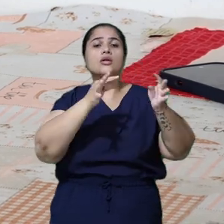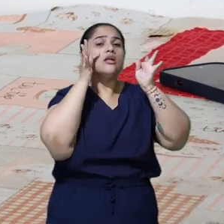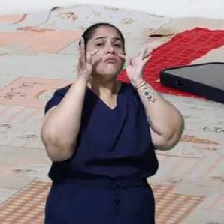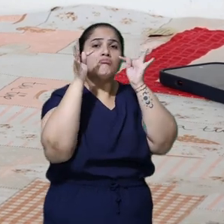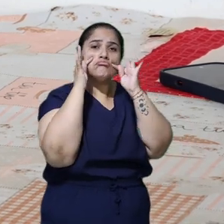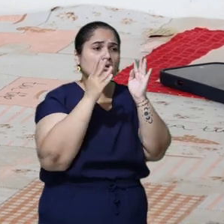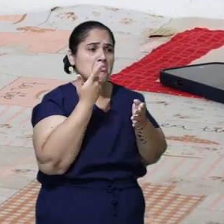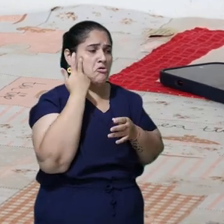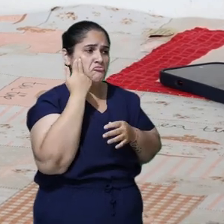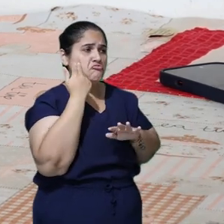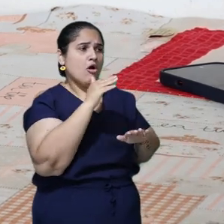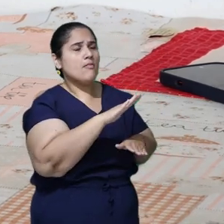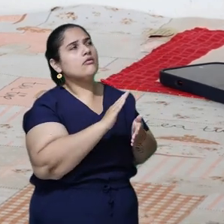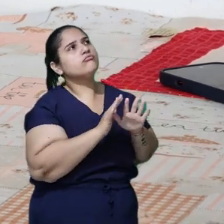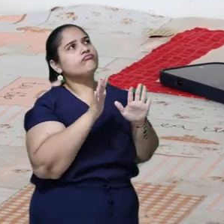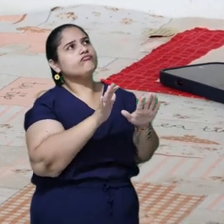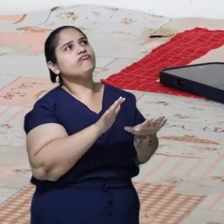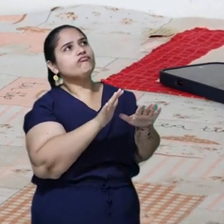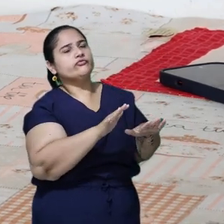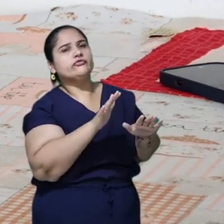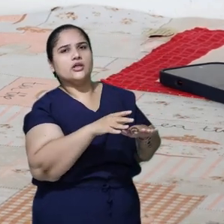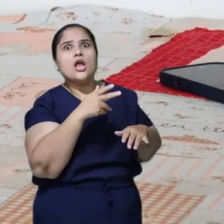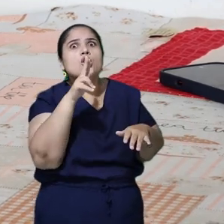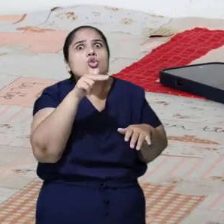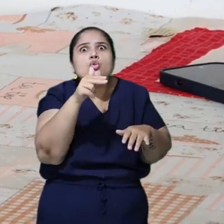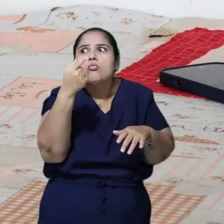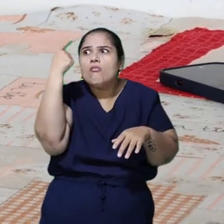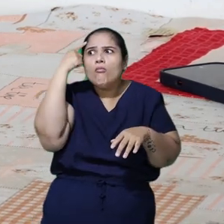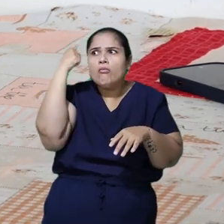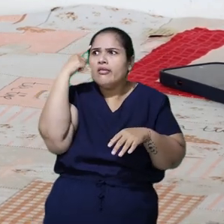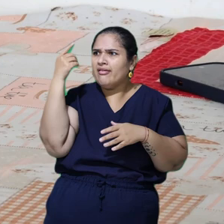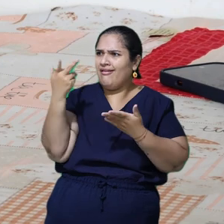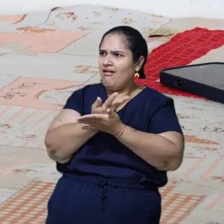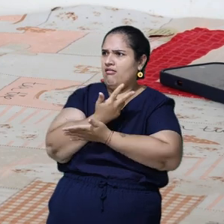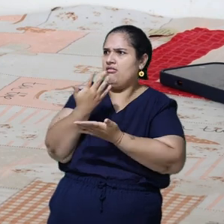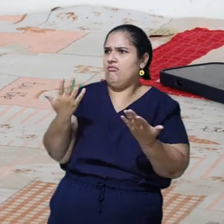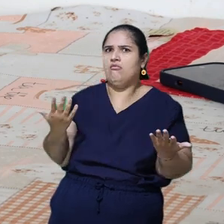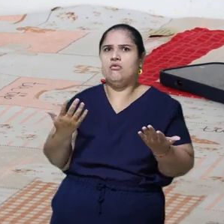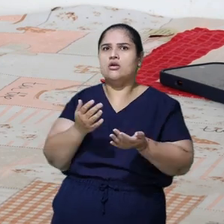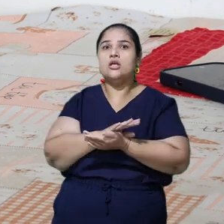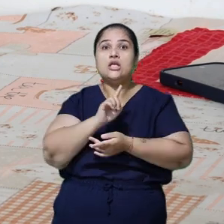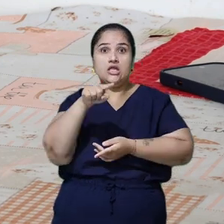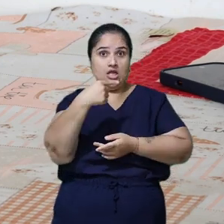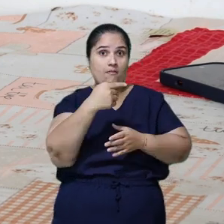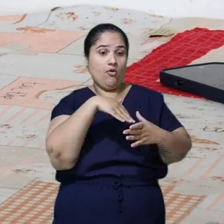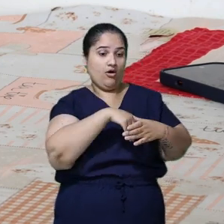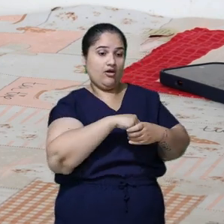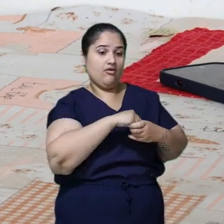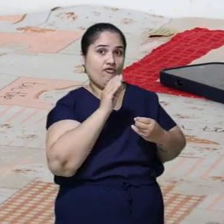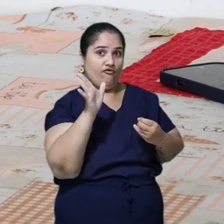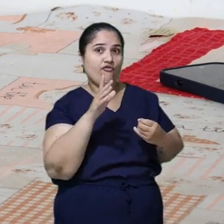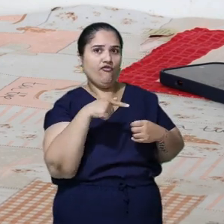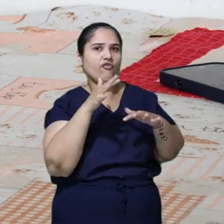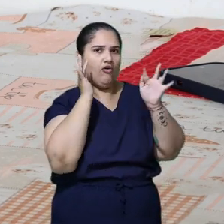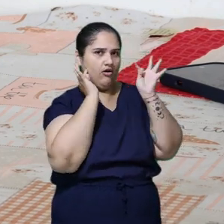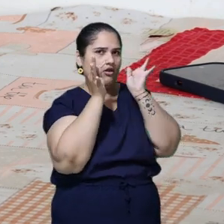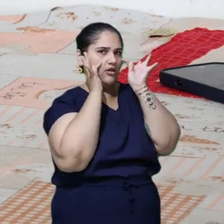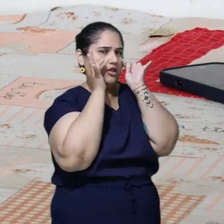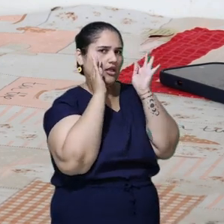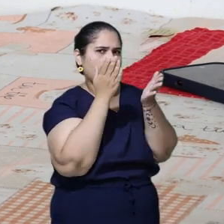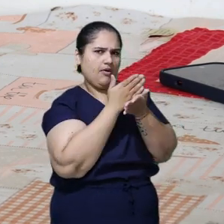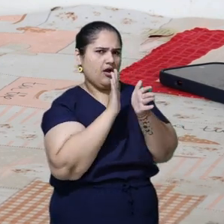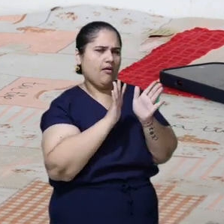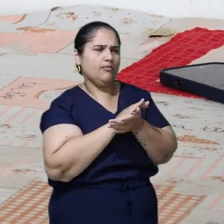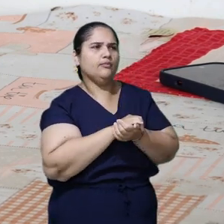terapia, tranquilo, tipo, jamais pensei que aconteceria alguma coisa. Quando eu saí da sessão, acho que depois de 1 hora e pouco